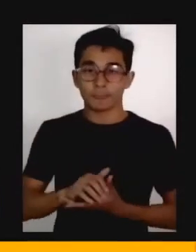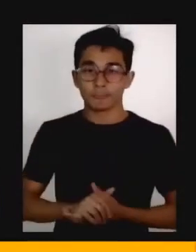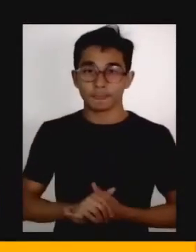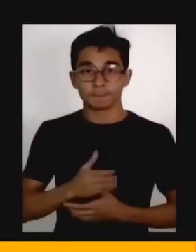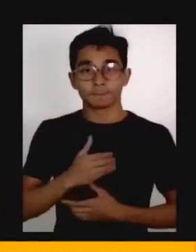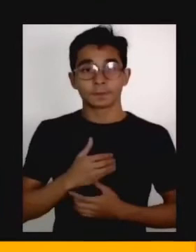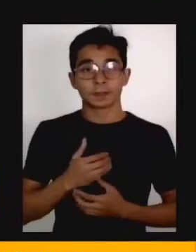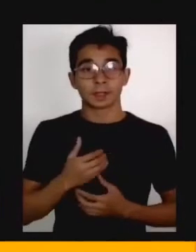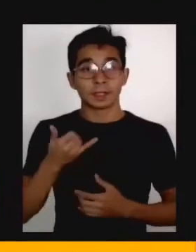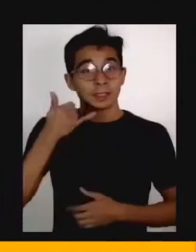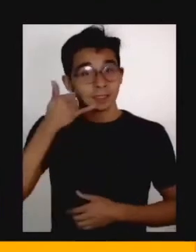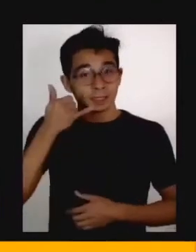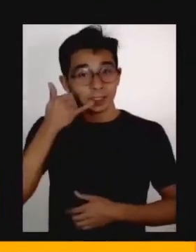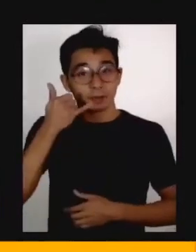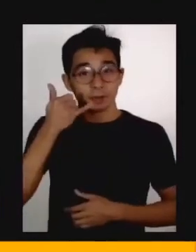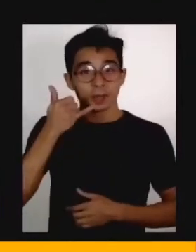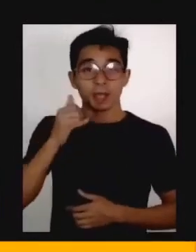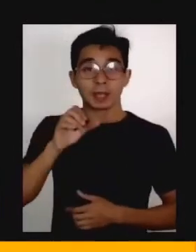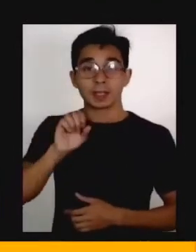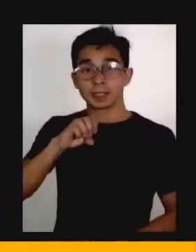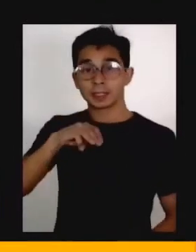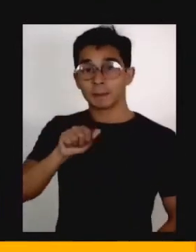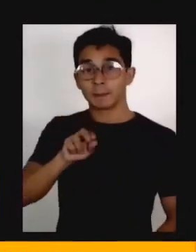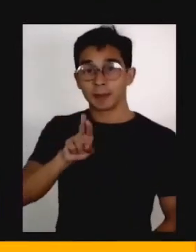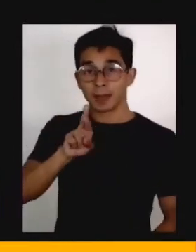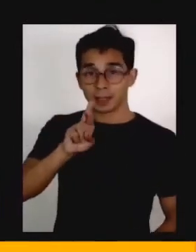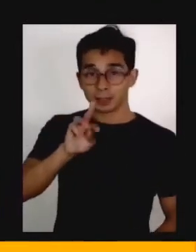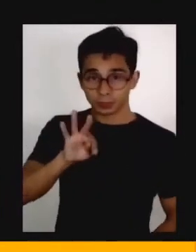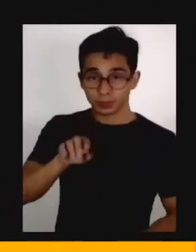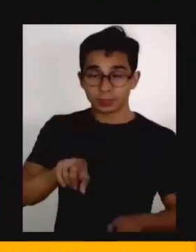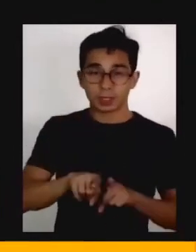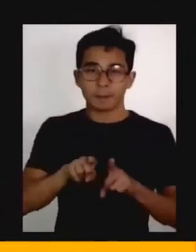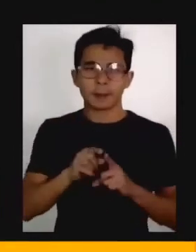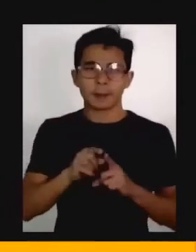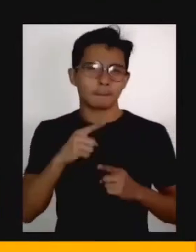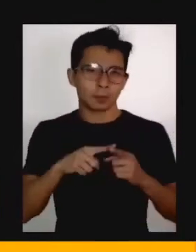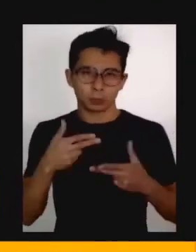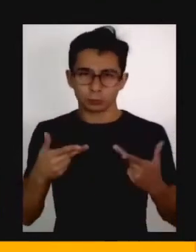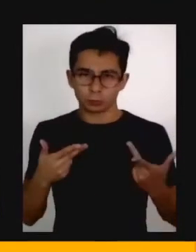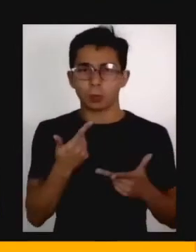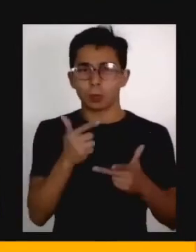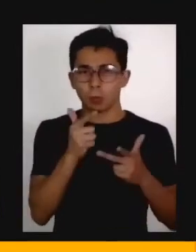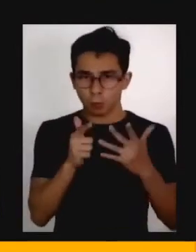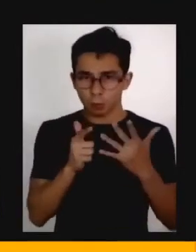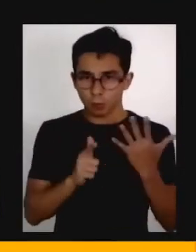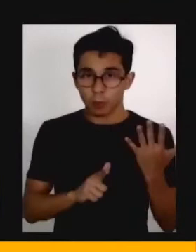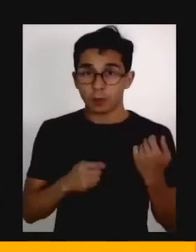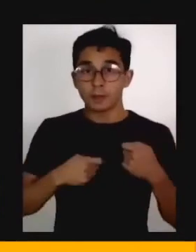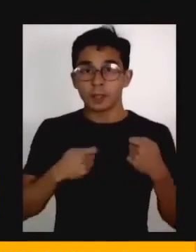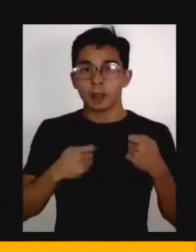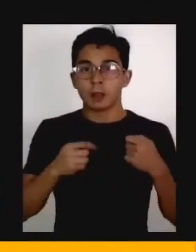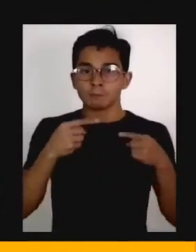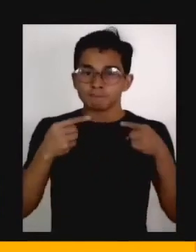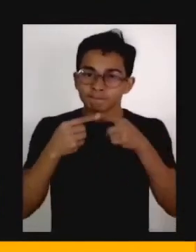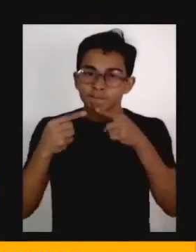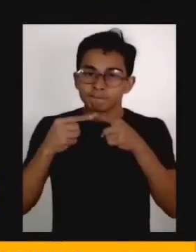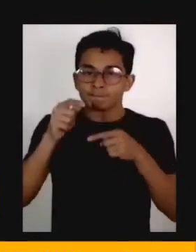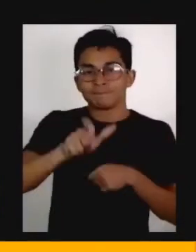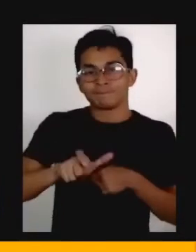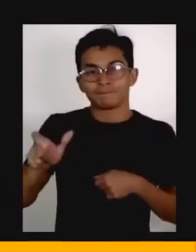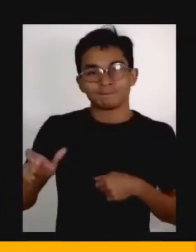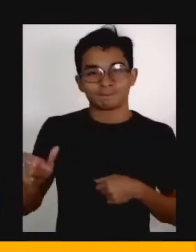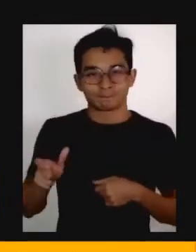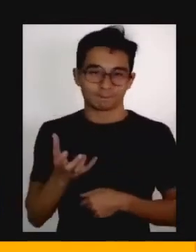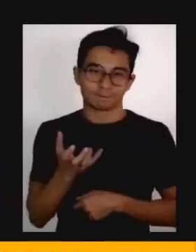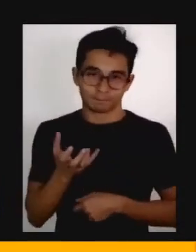outros produtos também de tecnologia, é a leitura dos reviews e recomendações que estão no ambiente